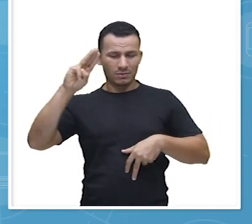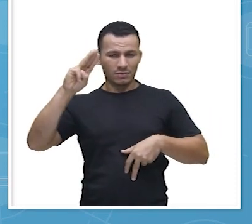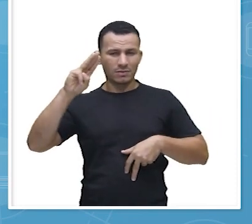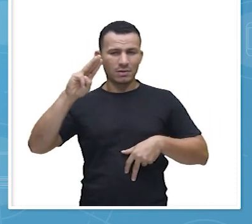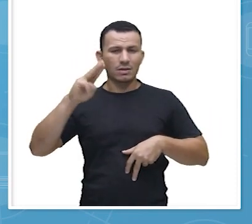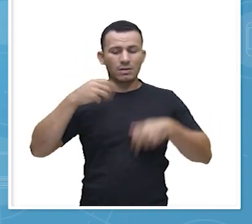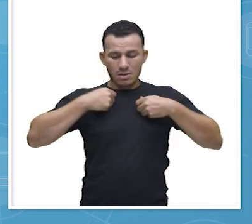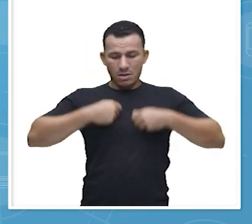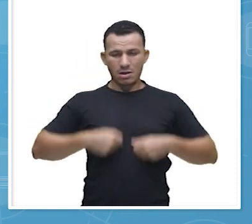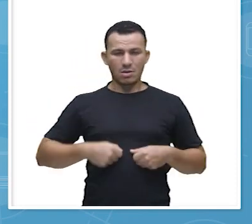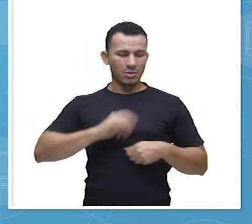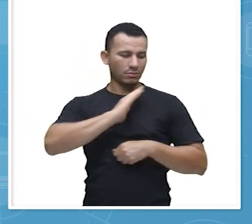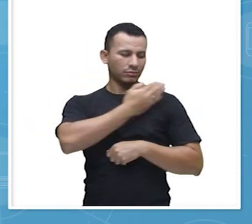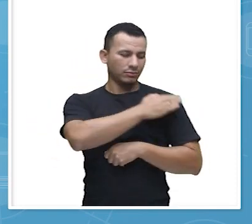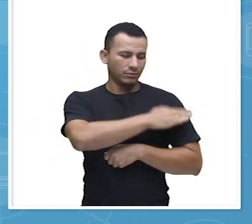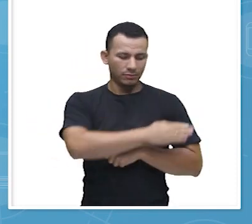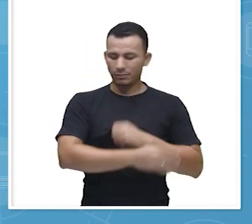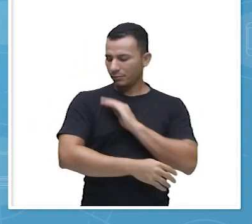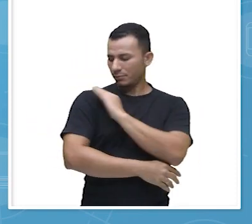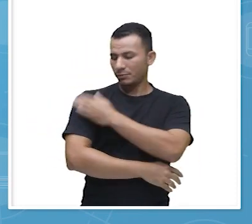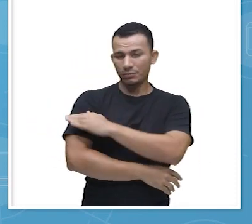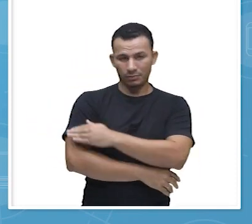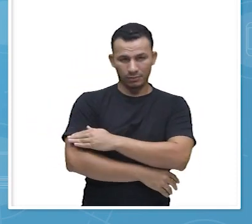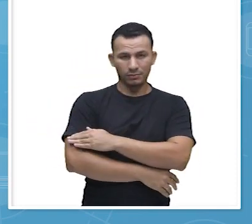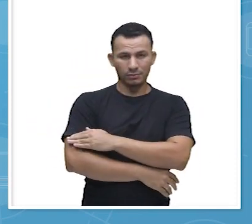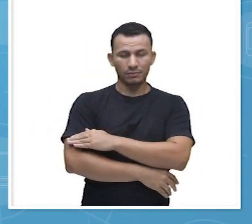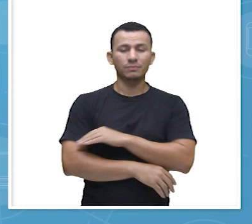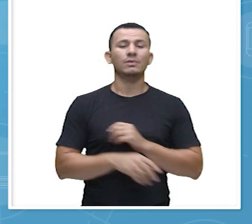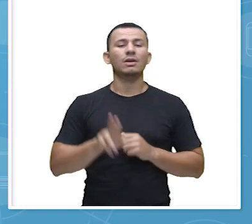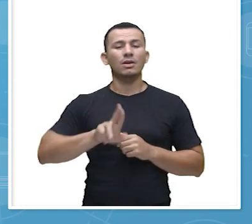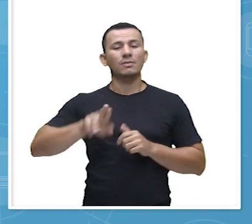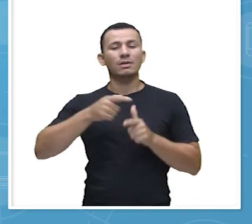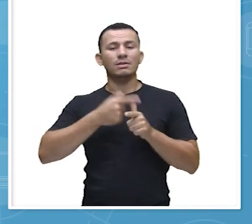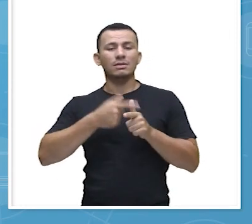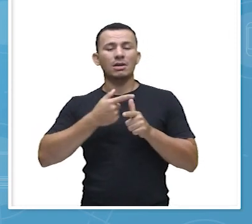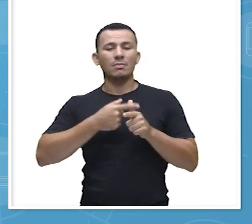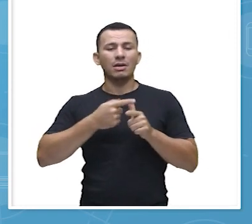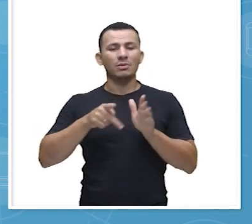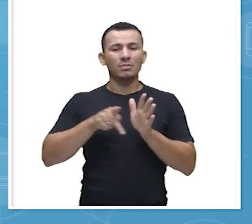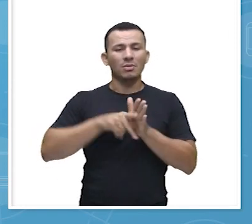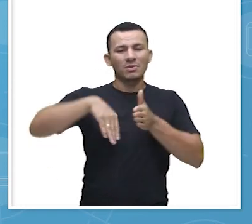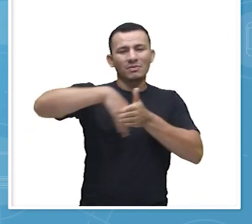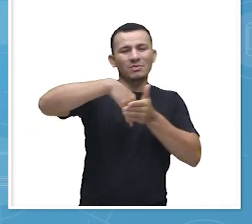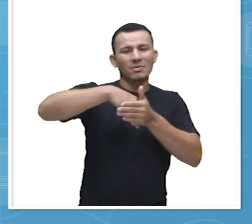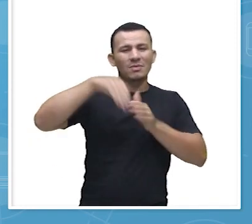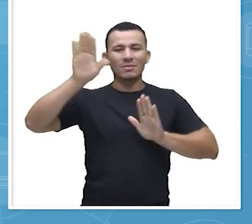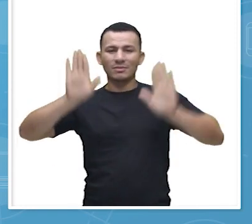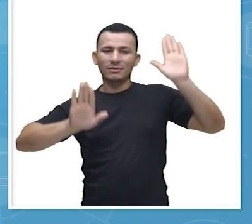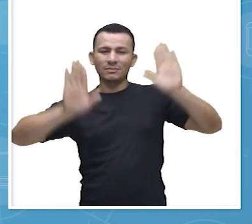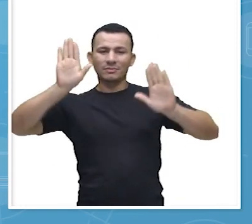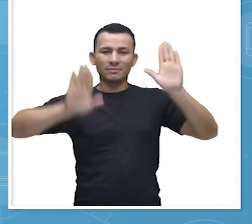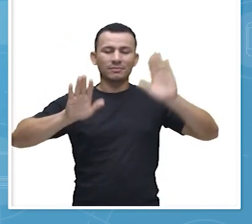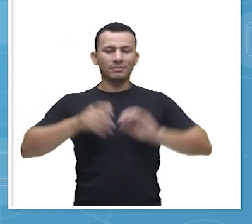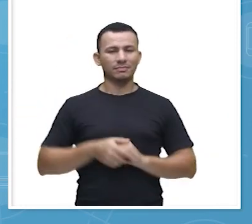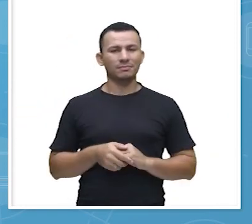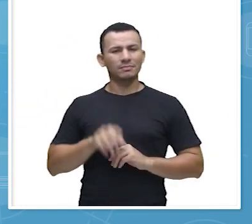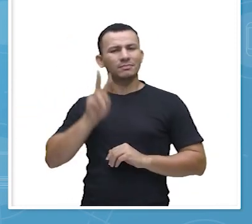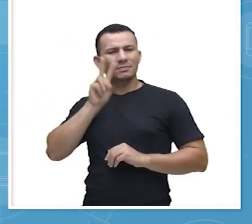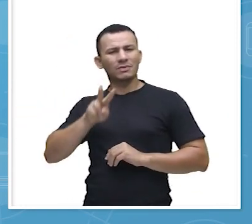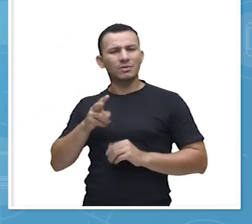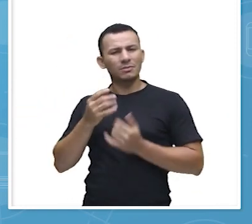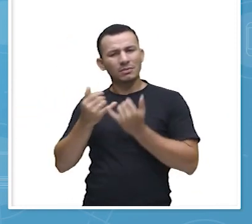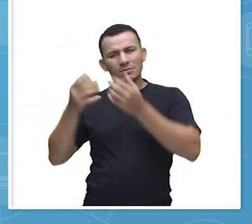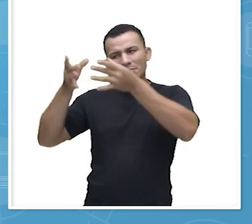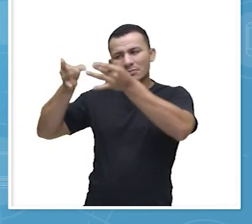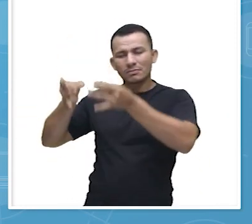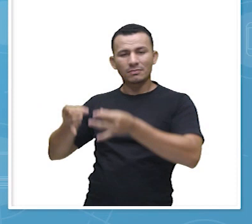texto. Nota que esse trecho é exatamente aquele trecho em que é mais descritivo. Vamos aqui, lembra que eu